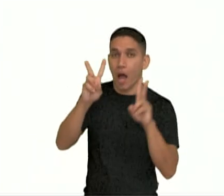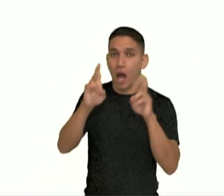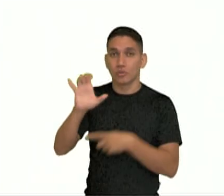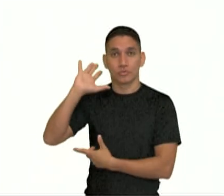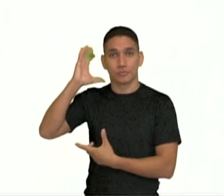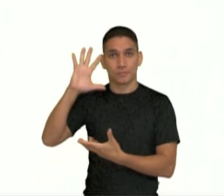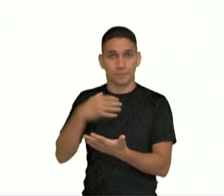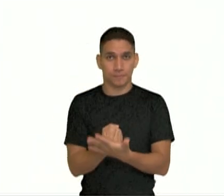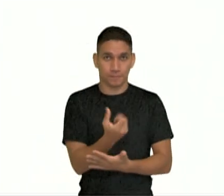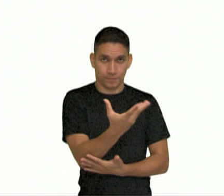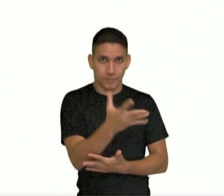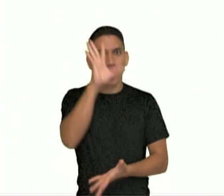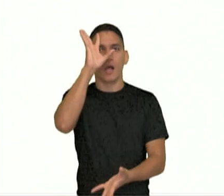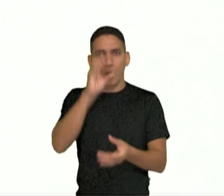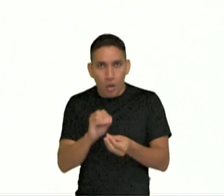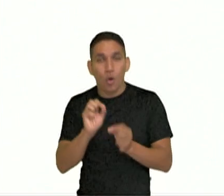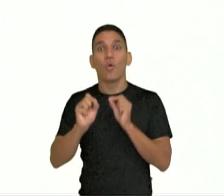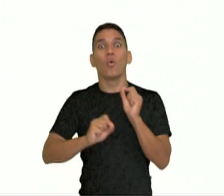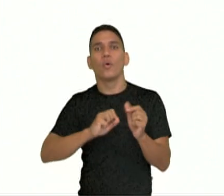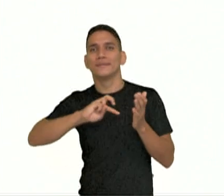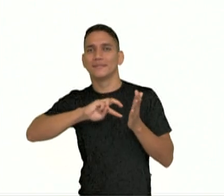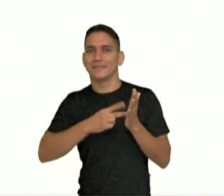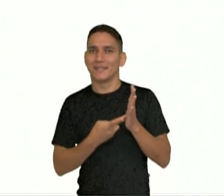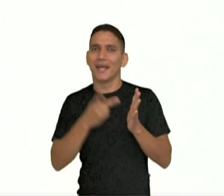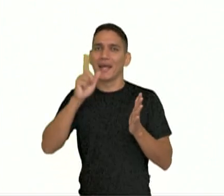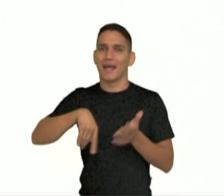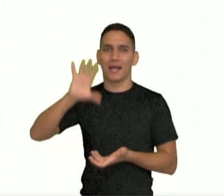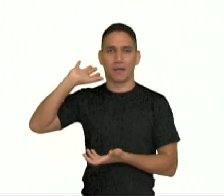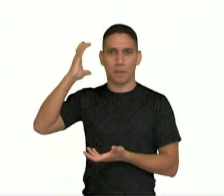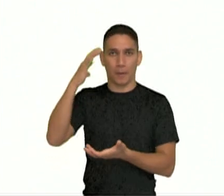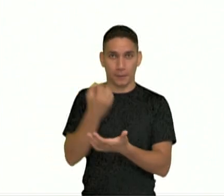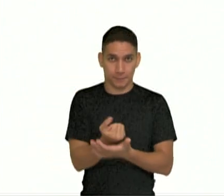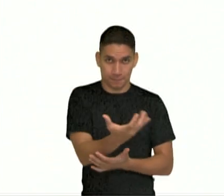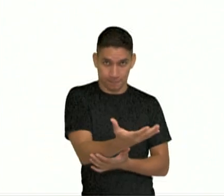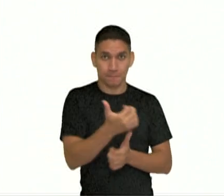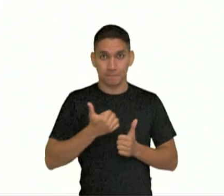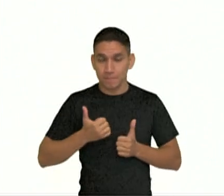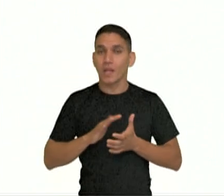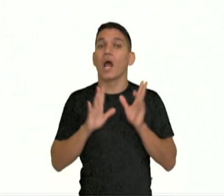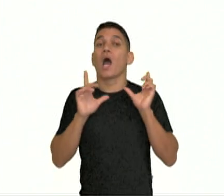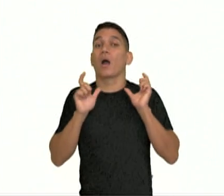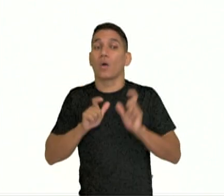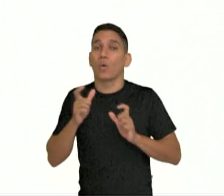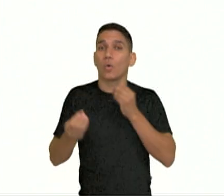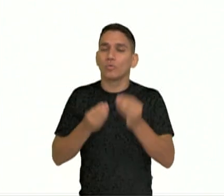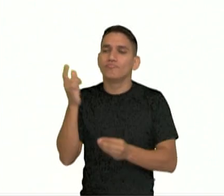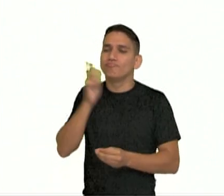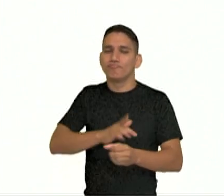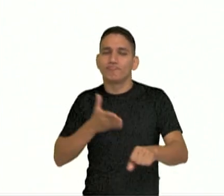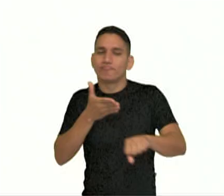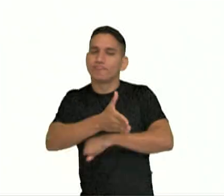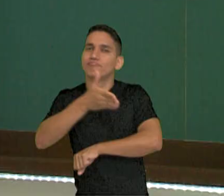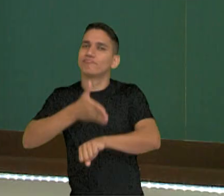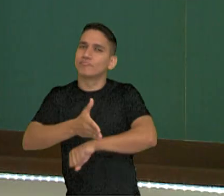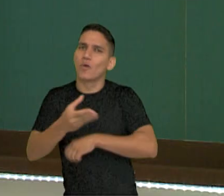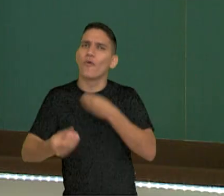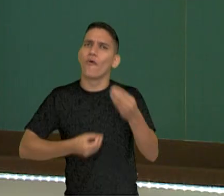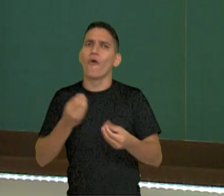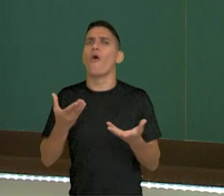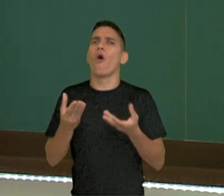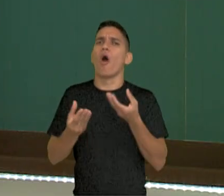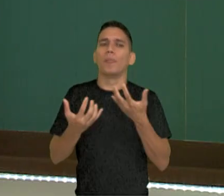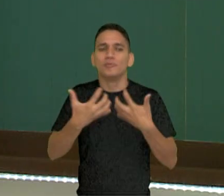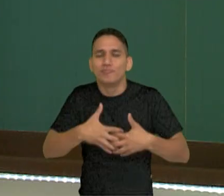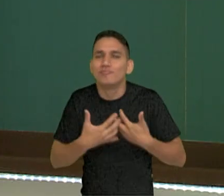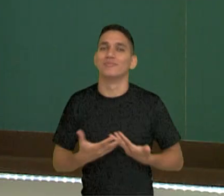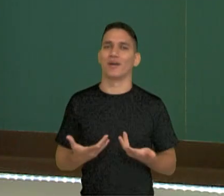podcast, né, compreendemos o que é um podcast, né, aonde que a gente pode acessar, como acessar, em